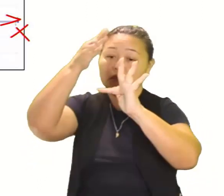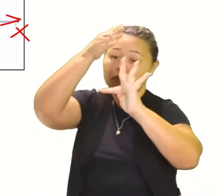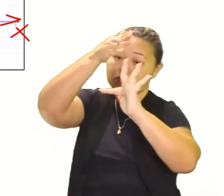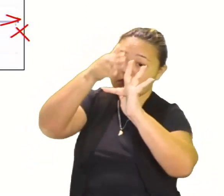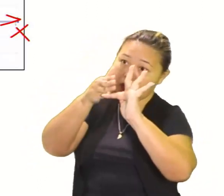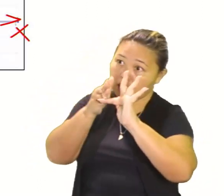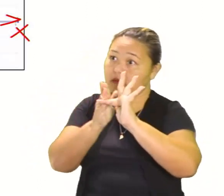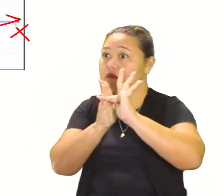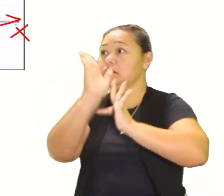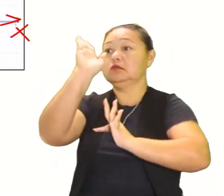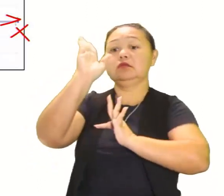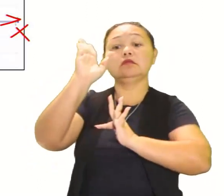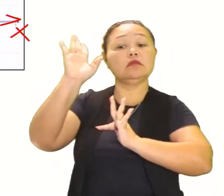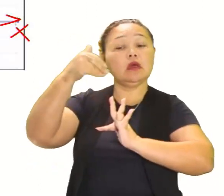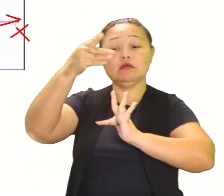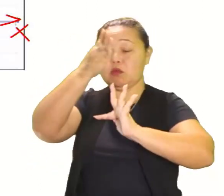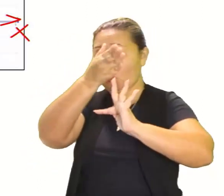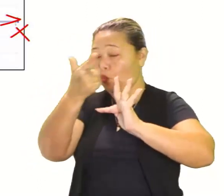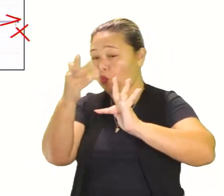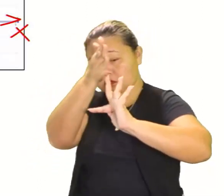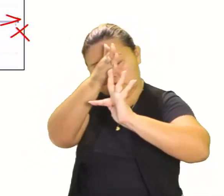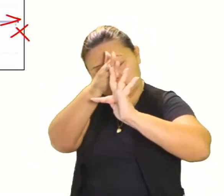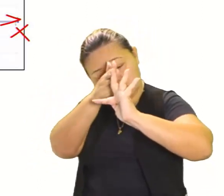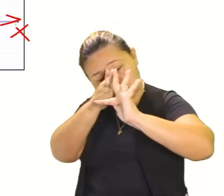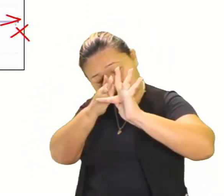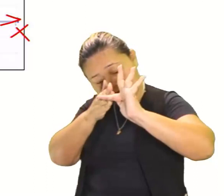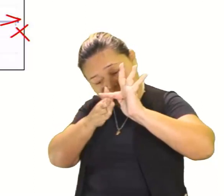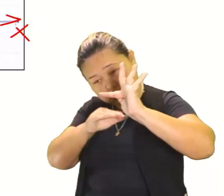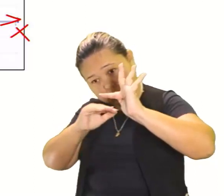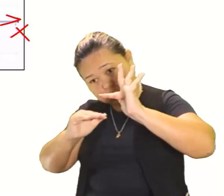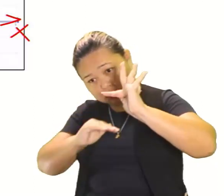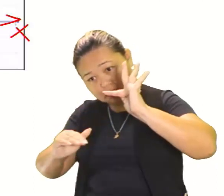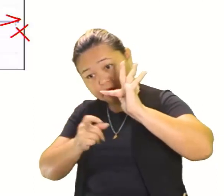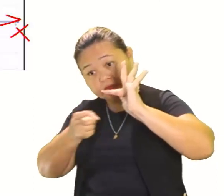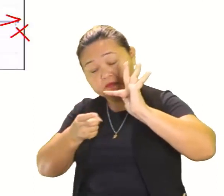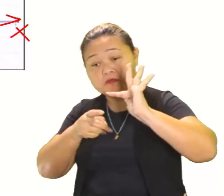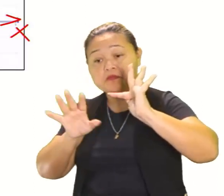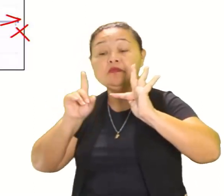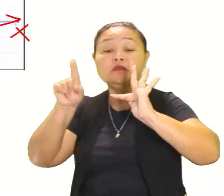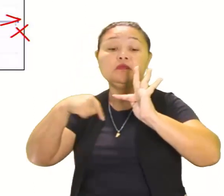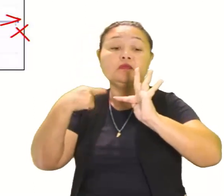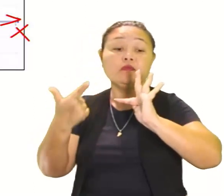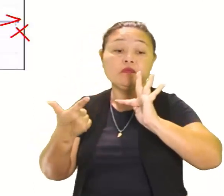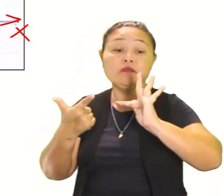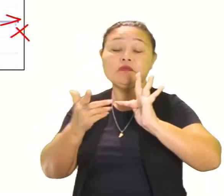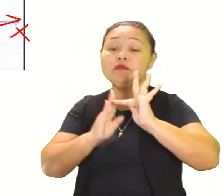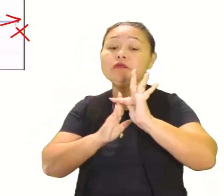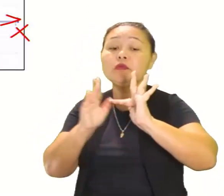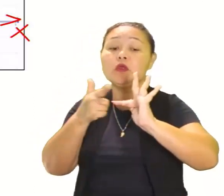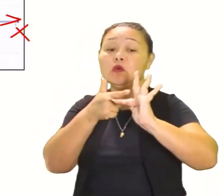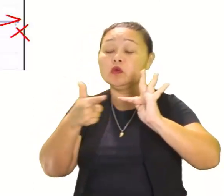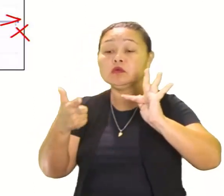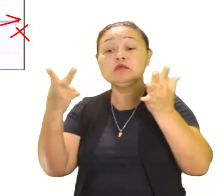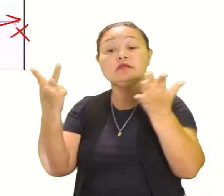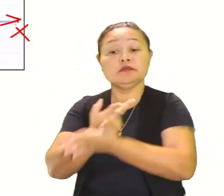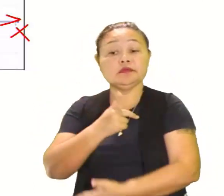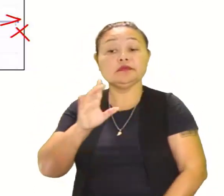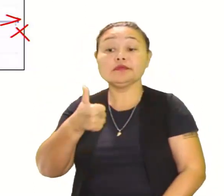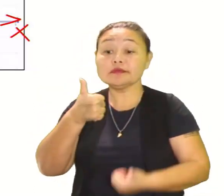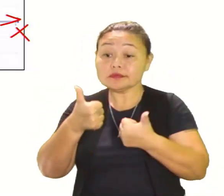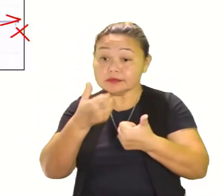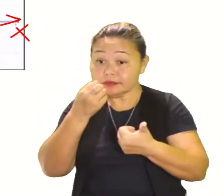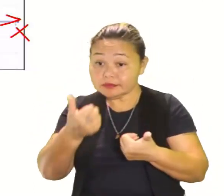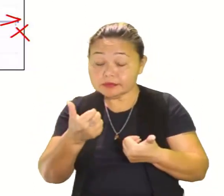e reflete para cima, não tendo a parte aqui abaixo do eixo X, que na parte sem módulo acontece,